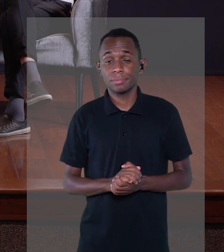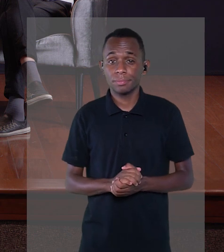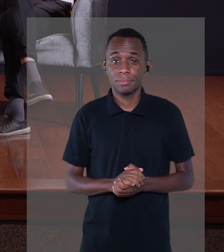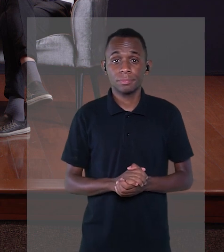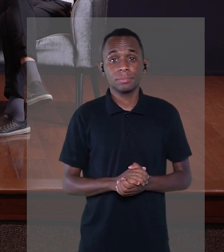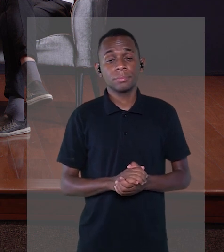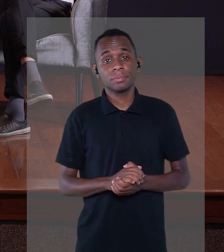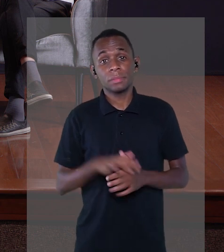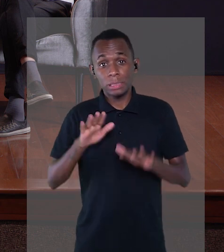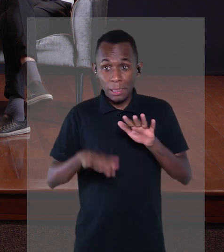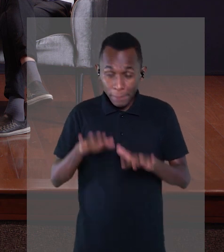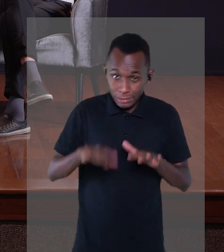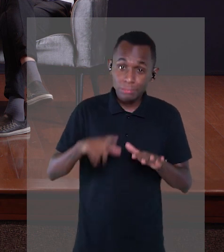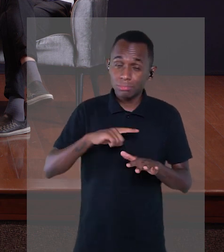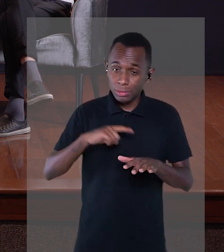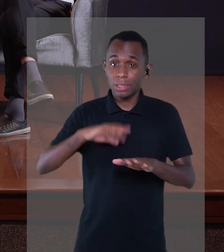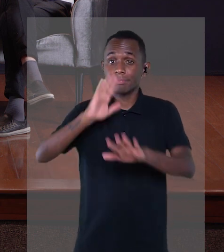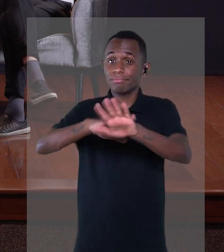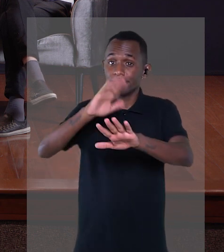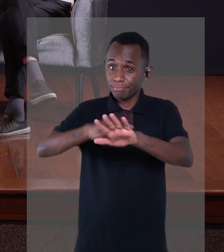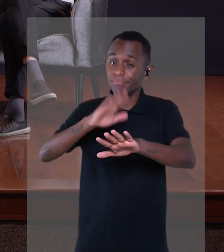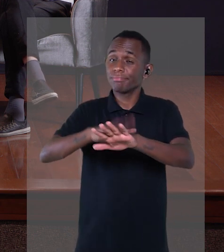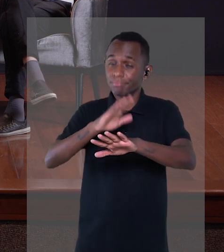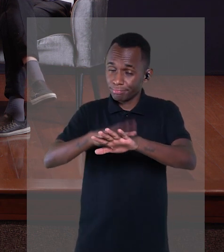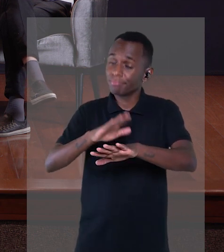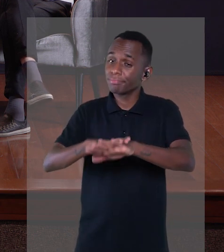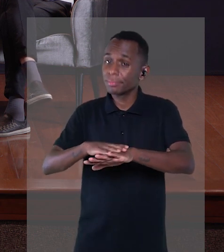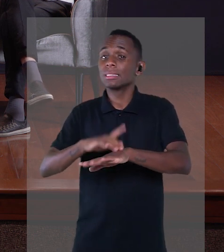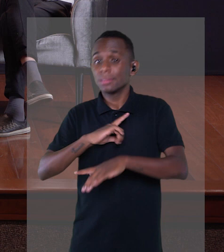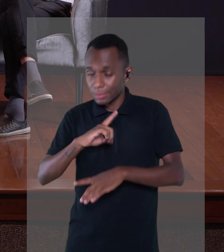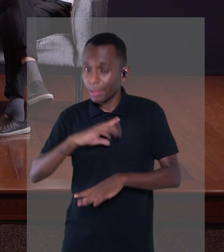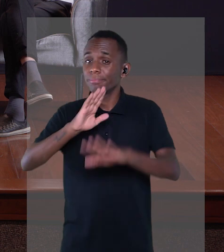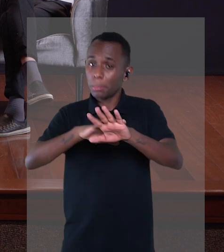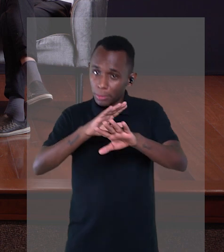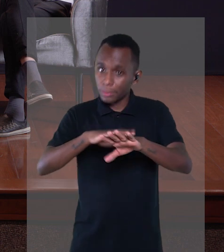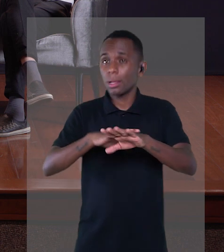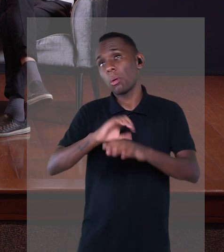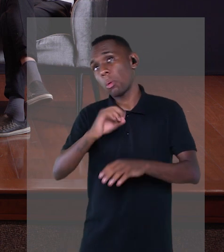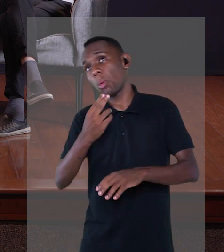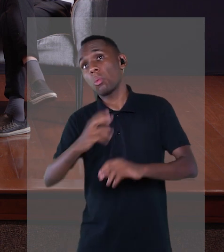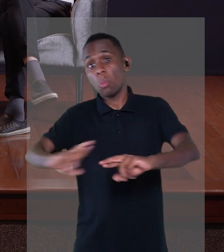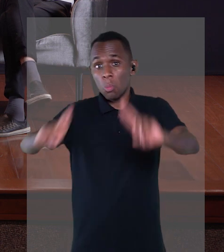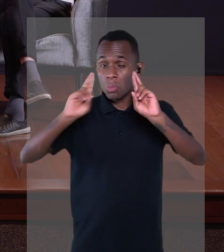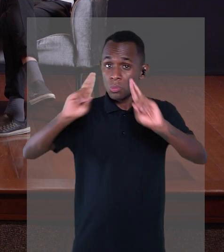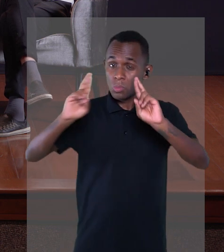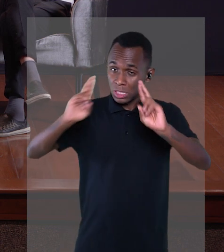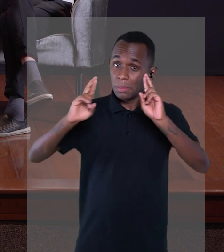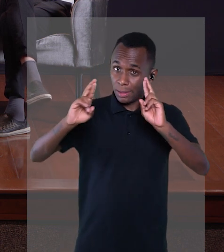provavelmente tem aí uma mensagem cifrada qualquer, talvez até uma mensagem de otimismo, quem sabe,